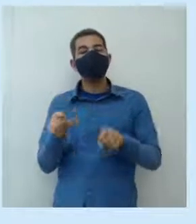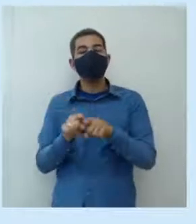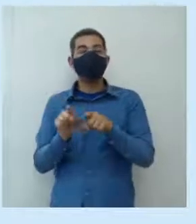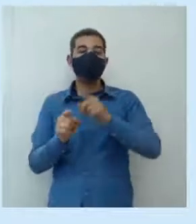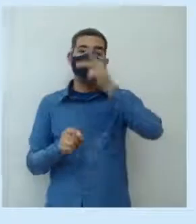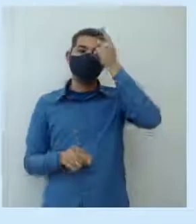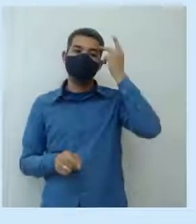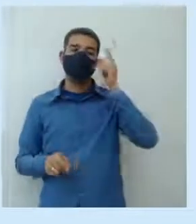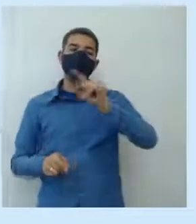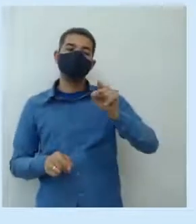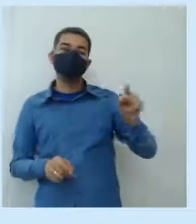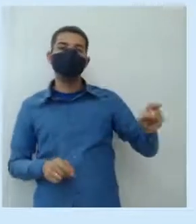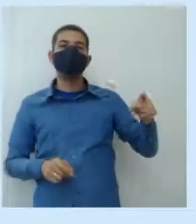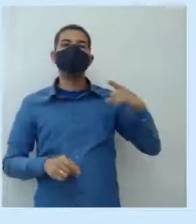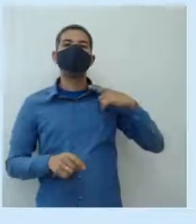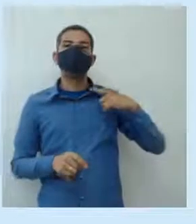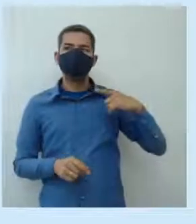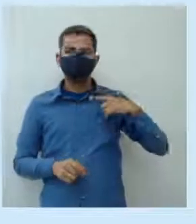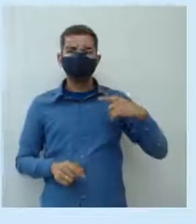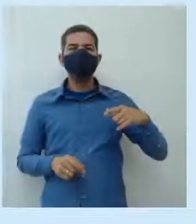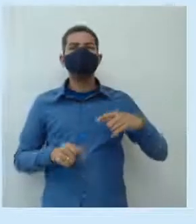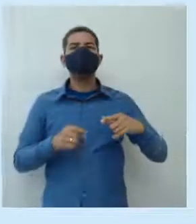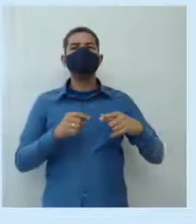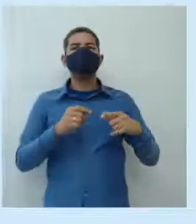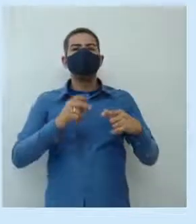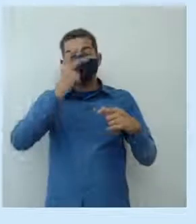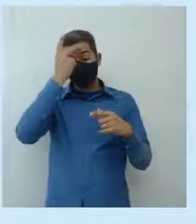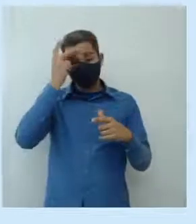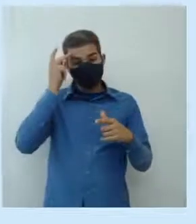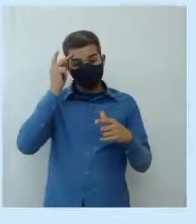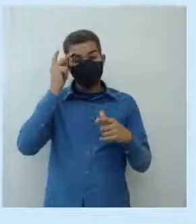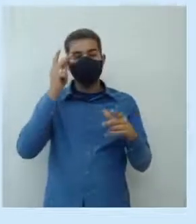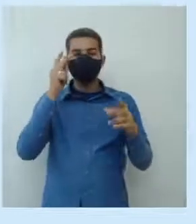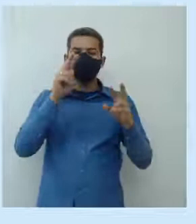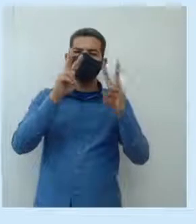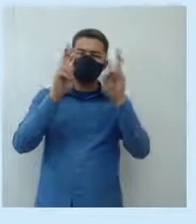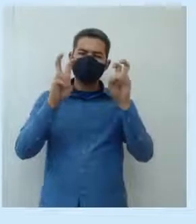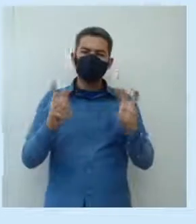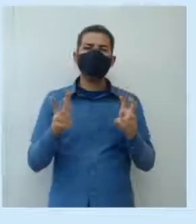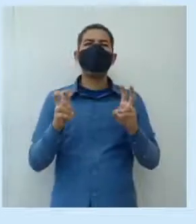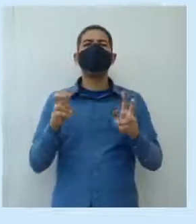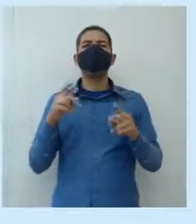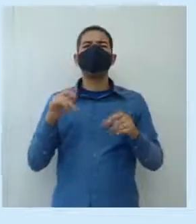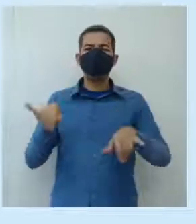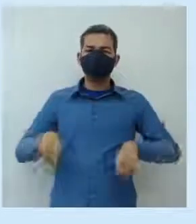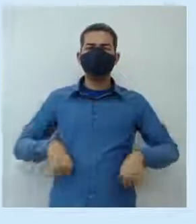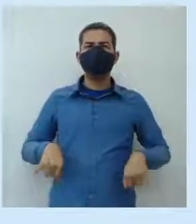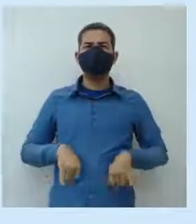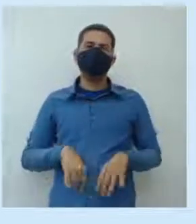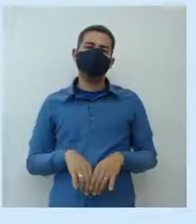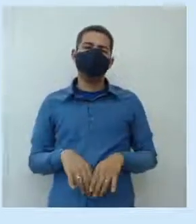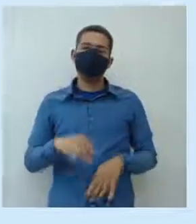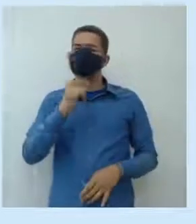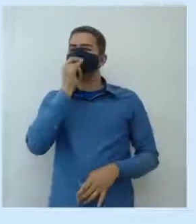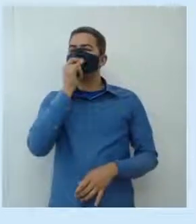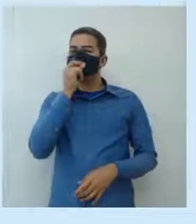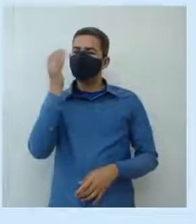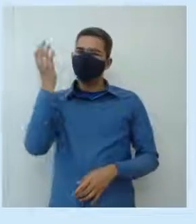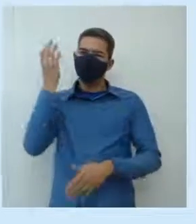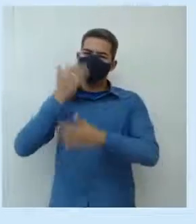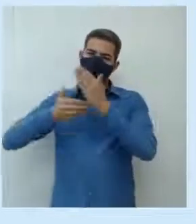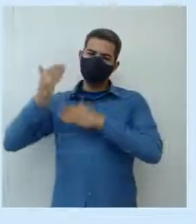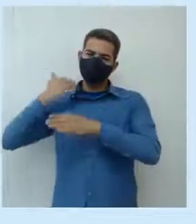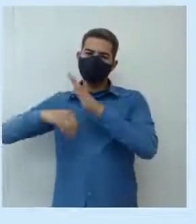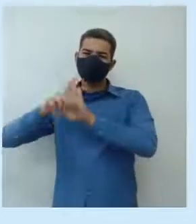determinados temas que vão estar englobados, são determinados temas que vão estar impostos aí na nossa vida. Então, no século XX, ele vai